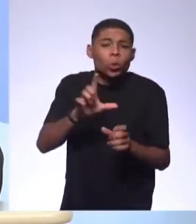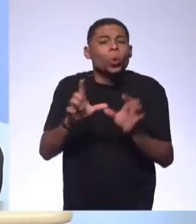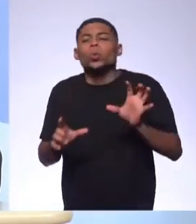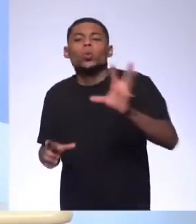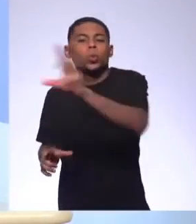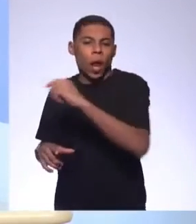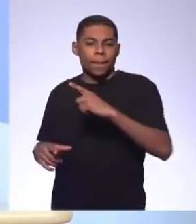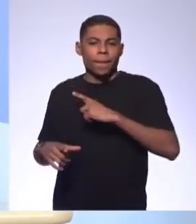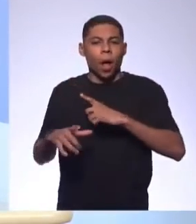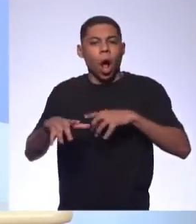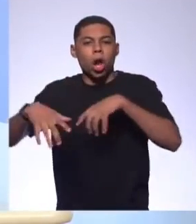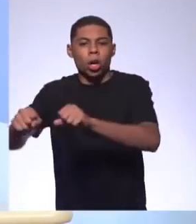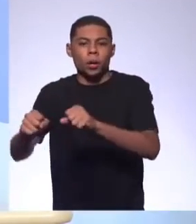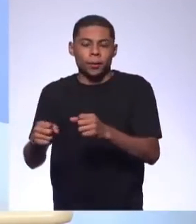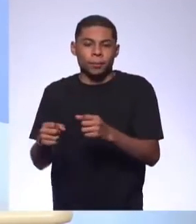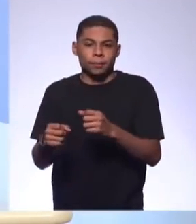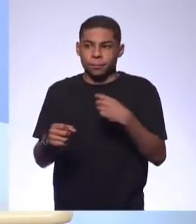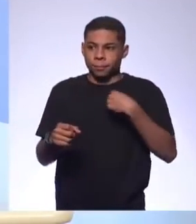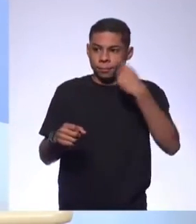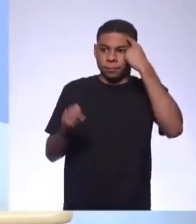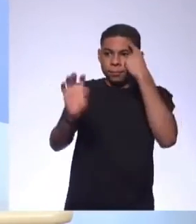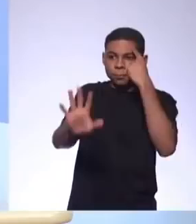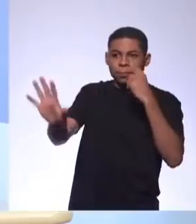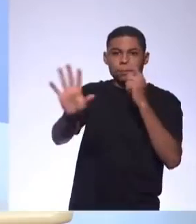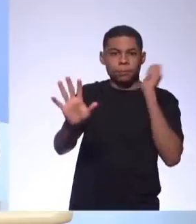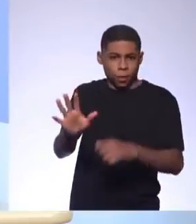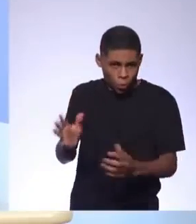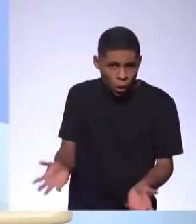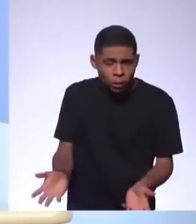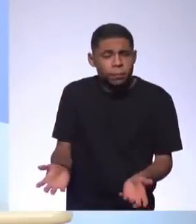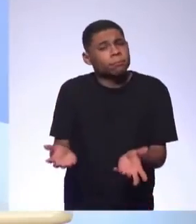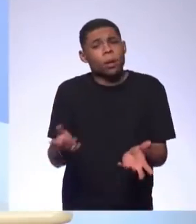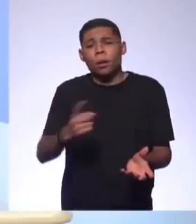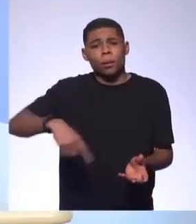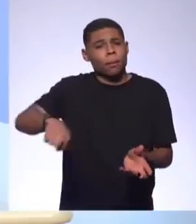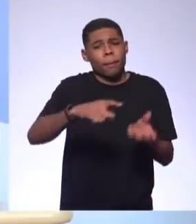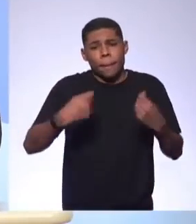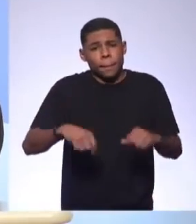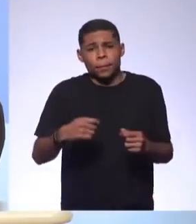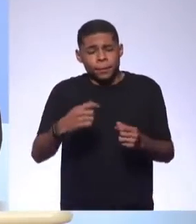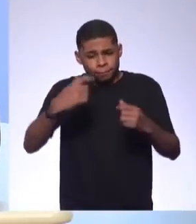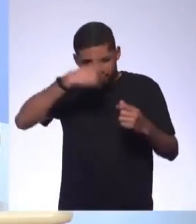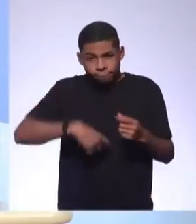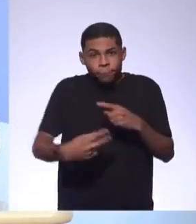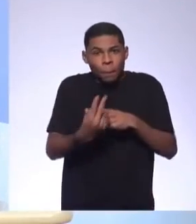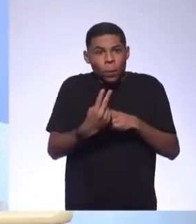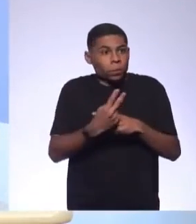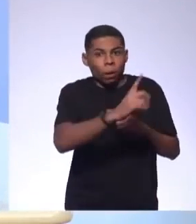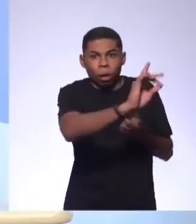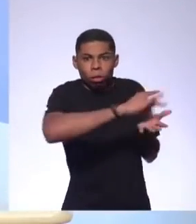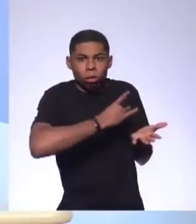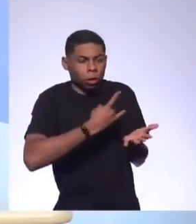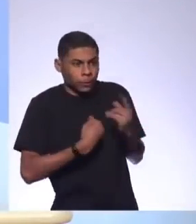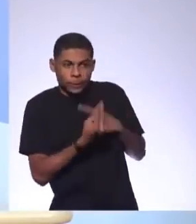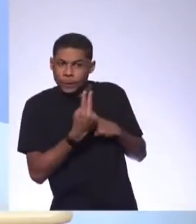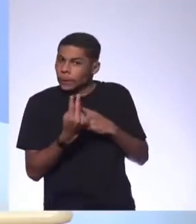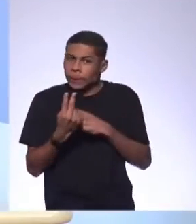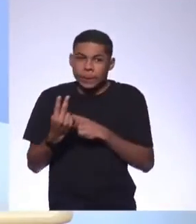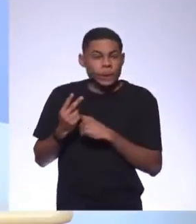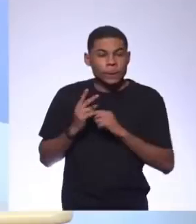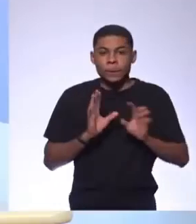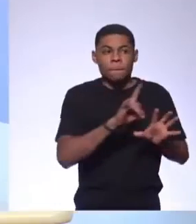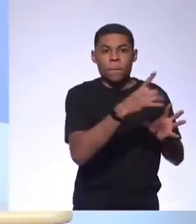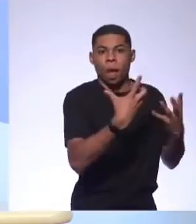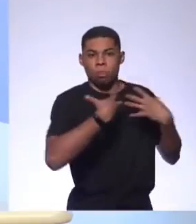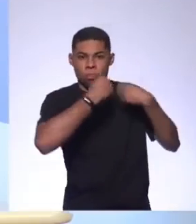colônia? A exploração está ali, não está? Então, nós temos que nos proteger dos inimigos, daqueles que podem